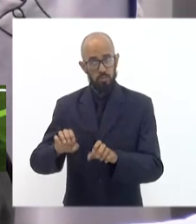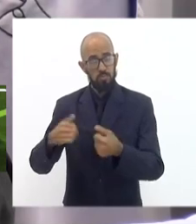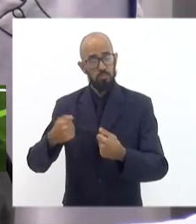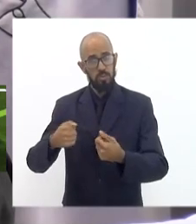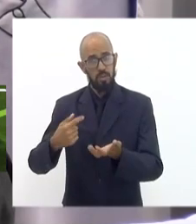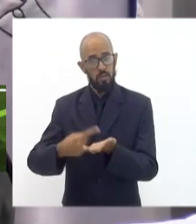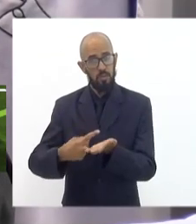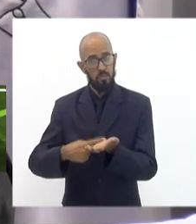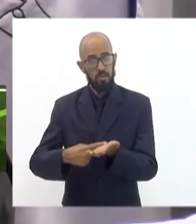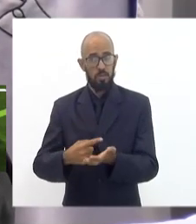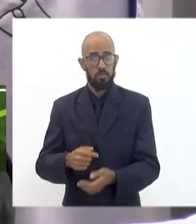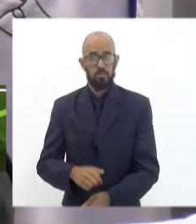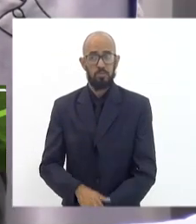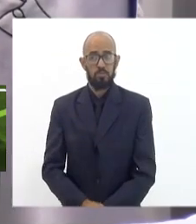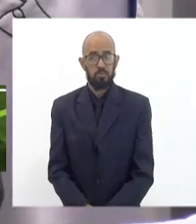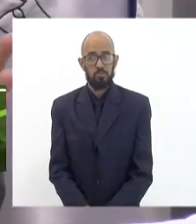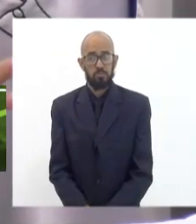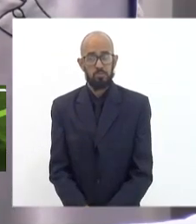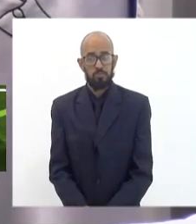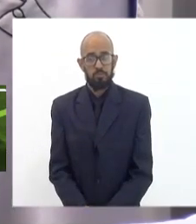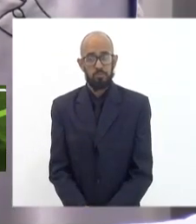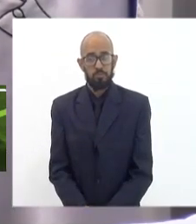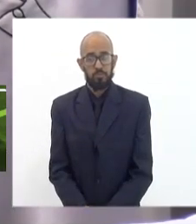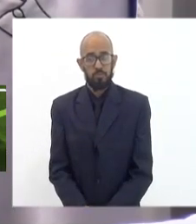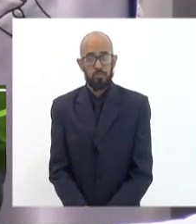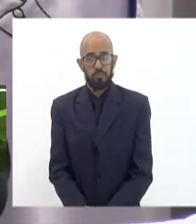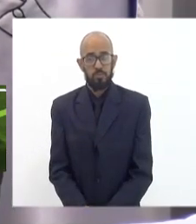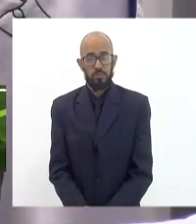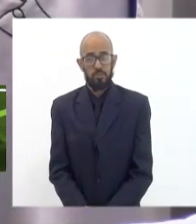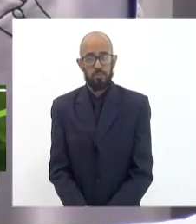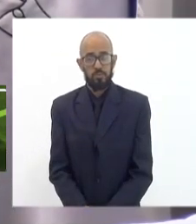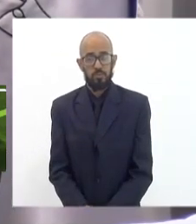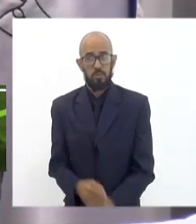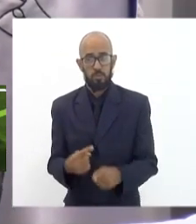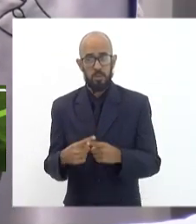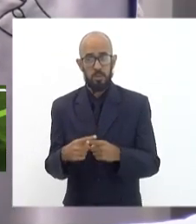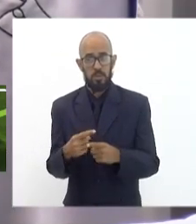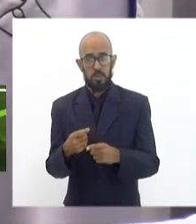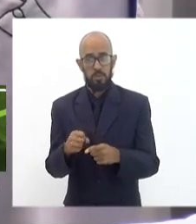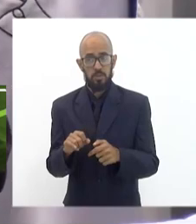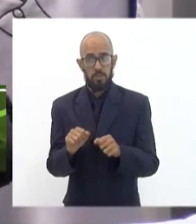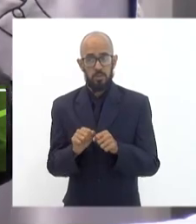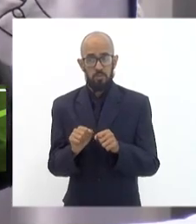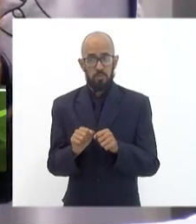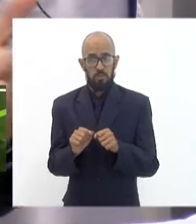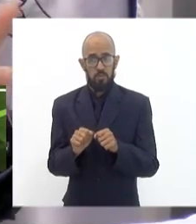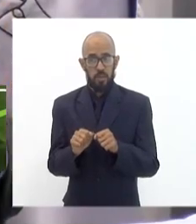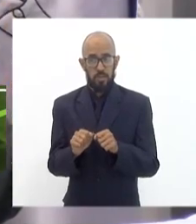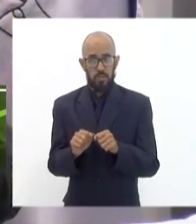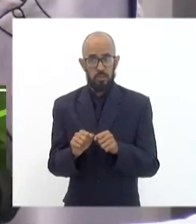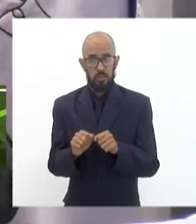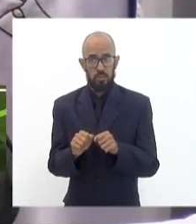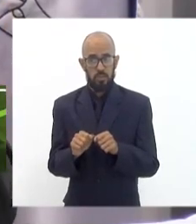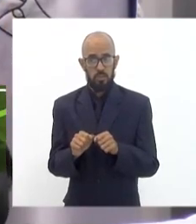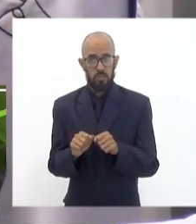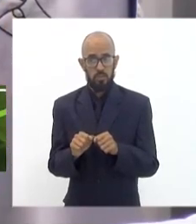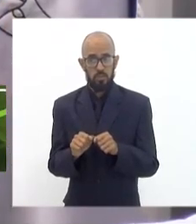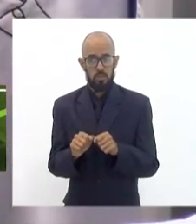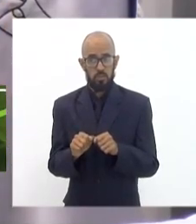pacto por quê Porque se você faz um extravasor tá tudo hoje arrebentando